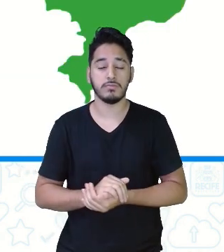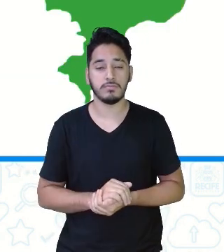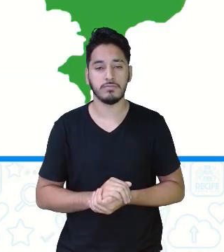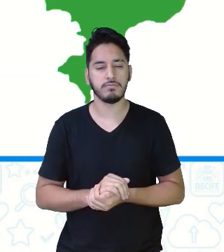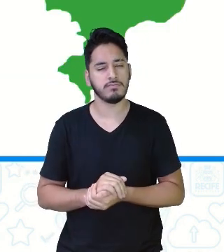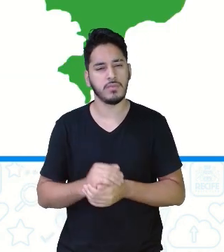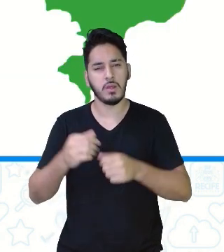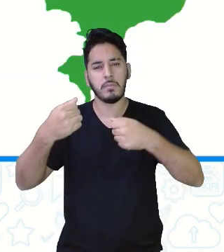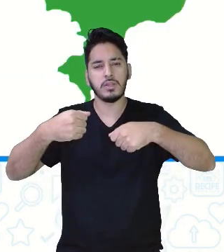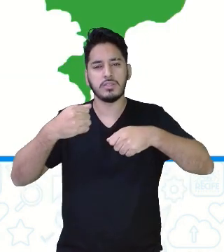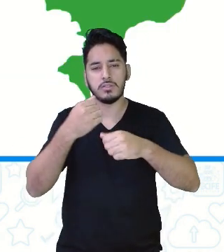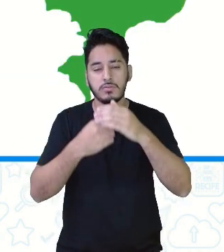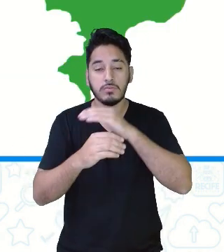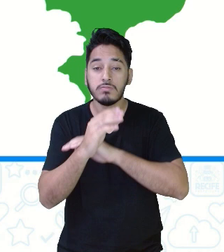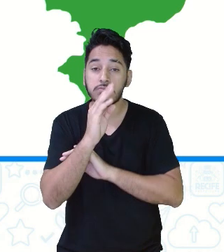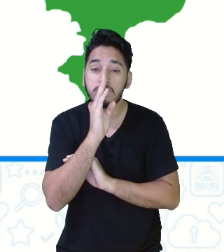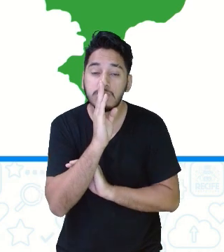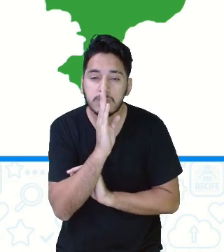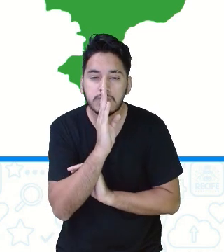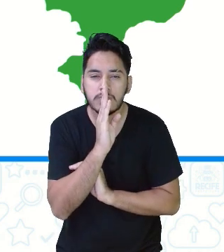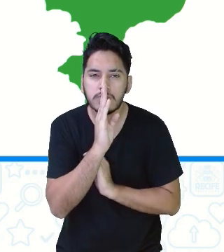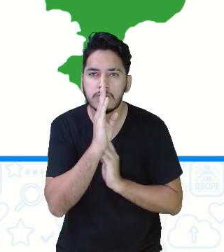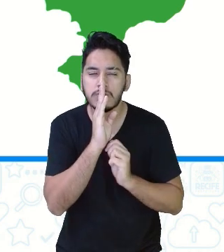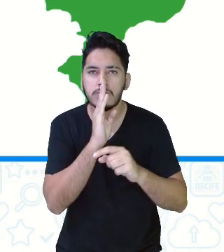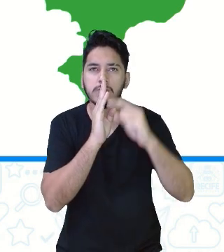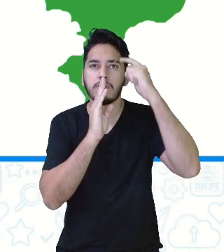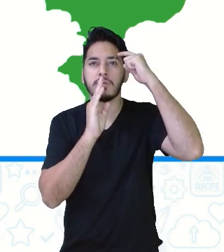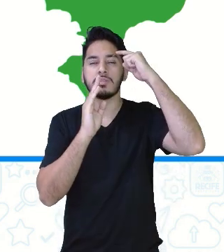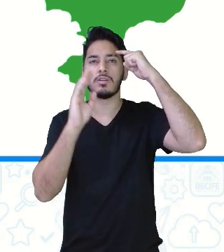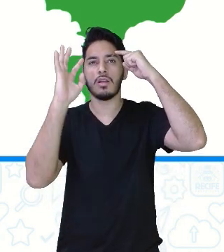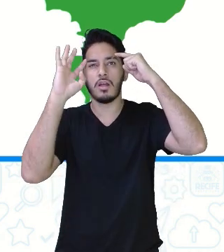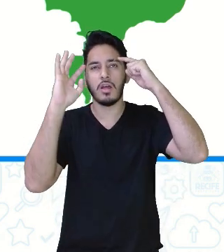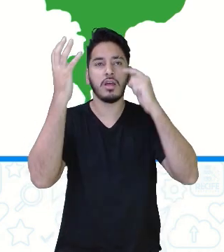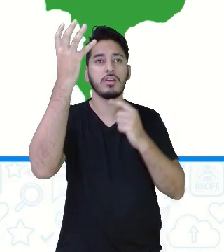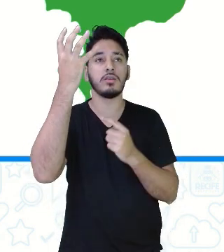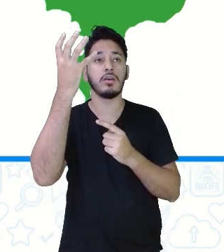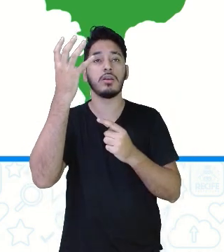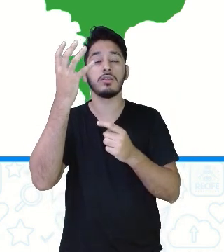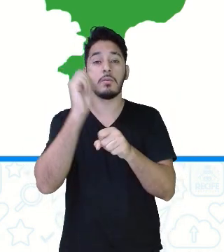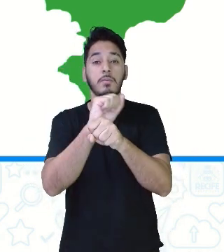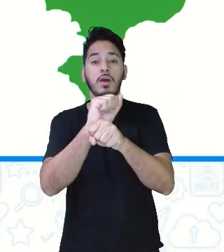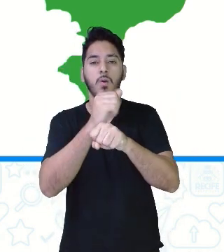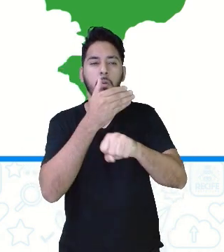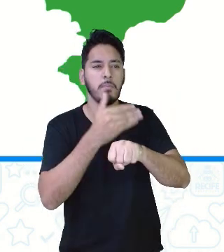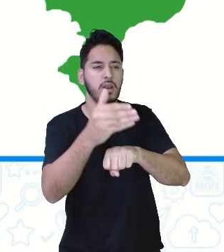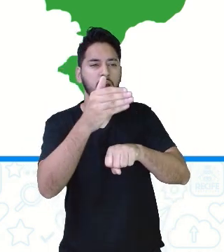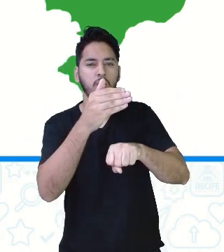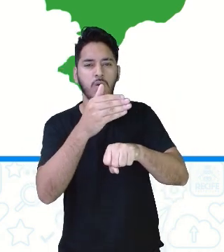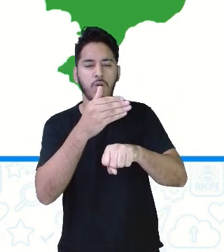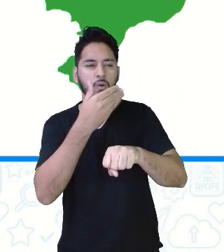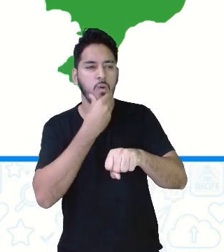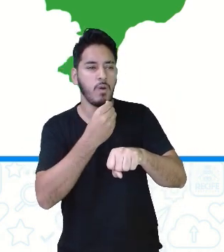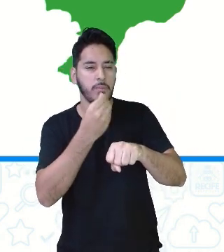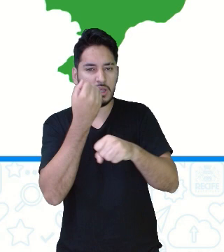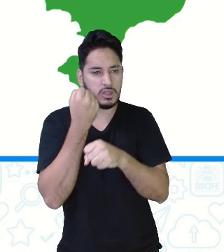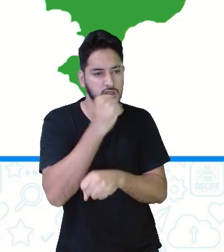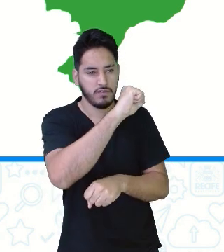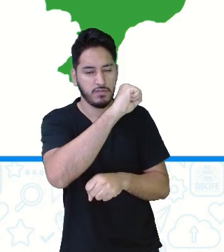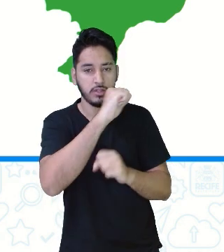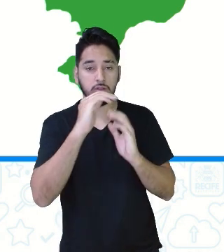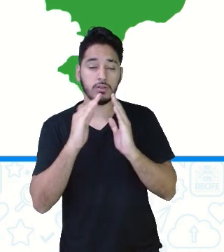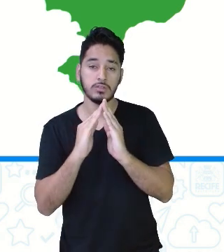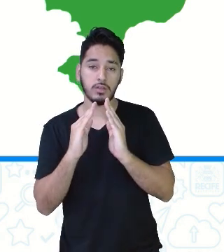É preciso silenciar para pensar na solução de frear o homem branco e defender o nosso lar,